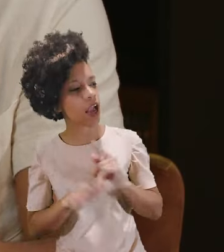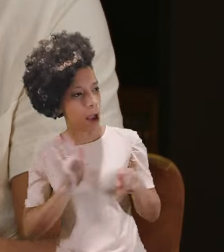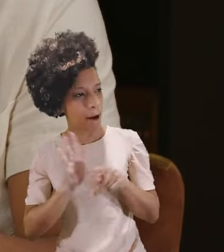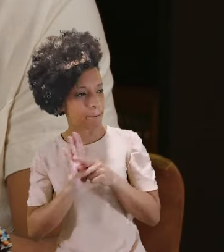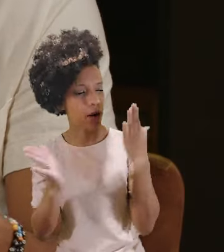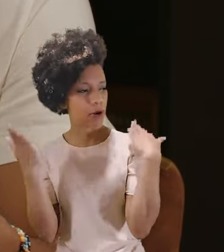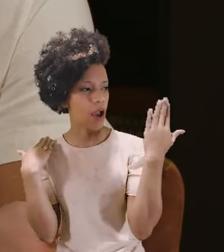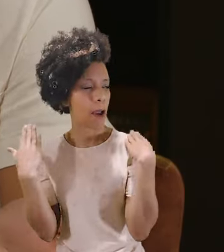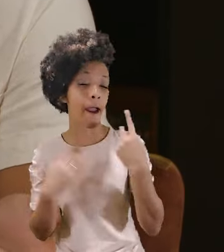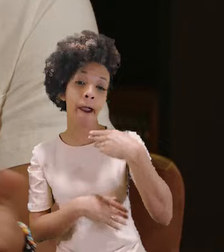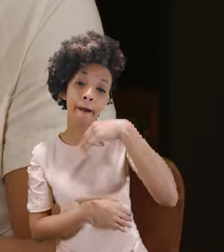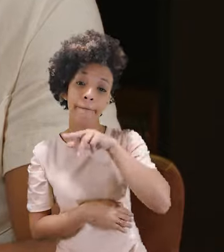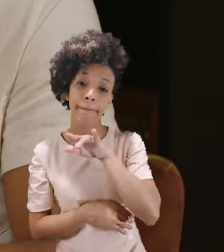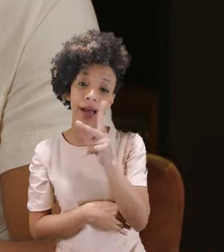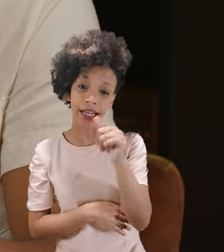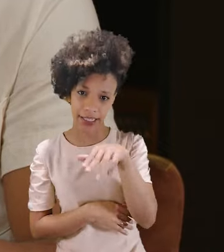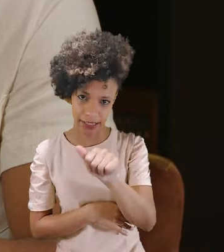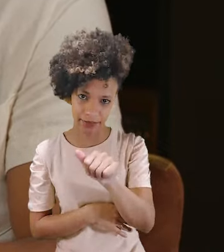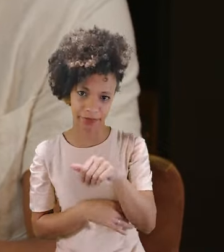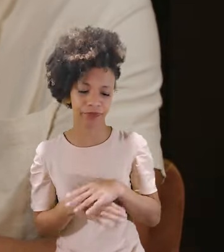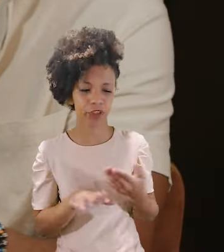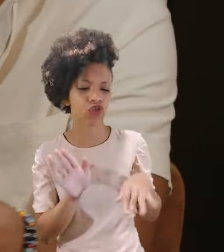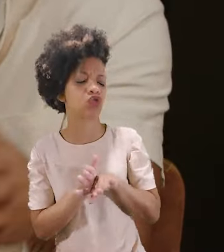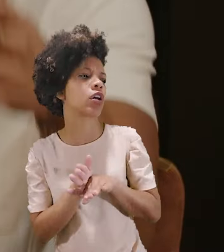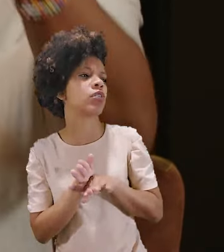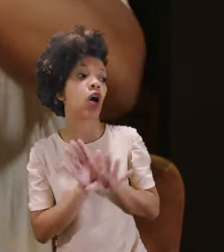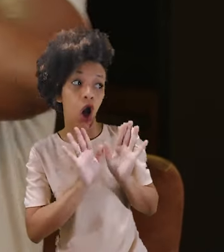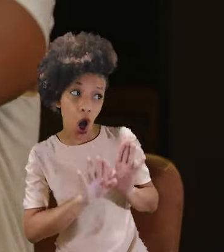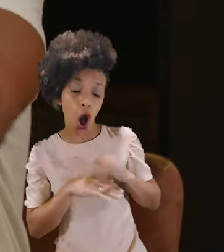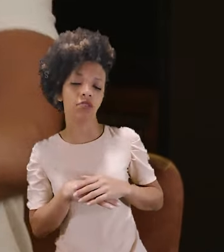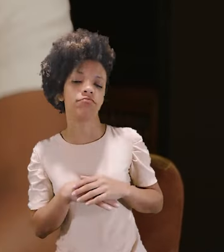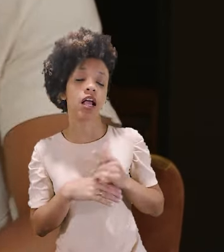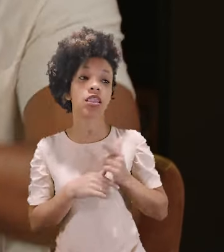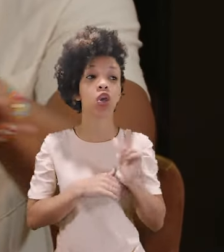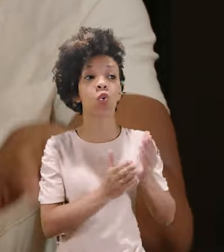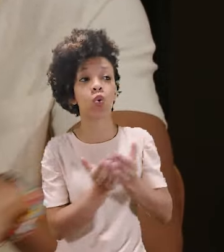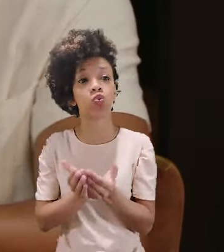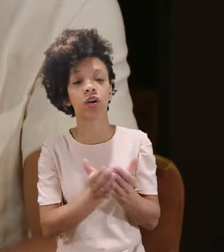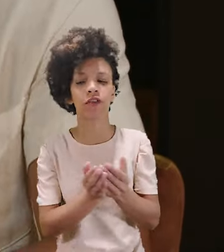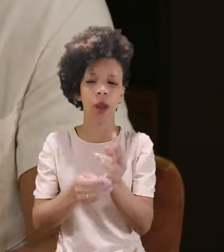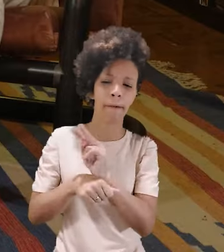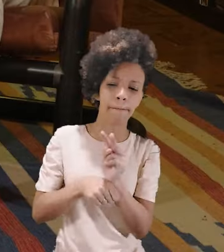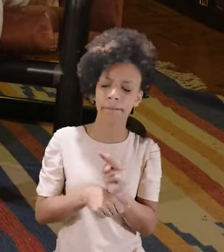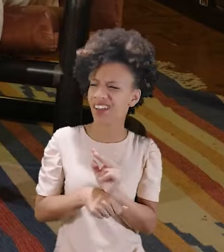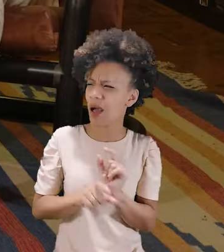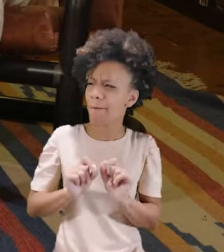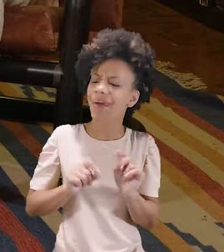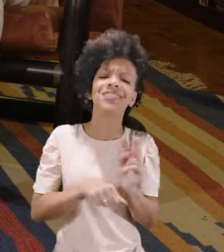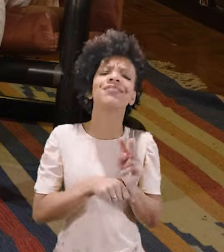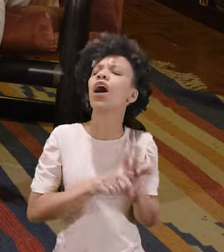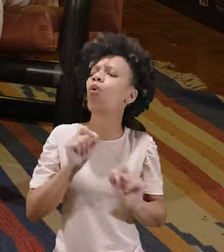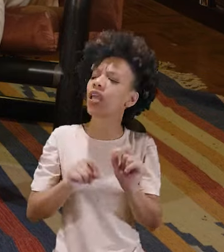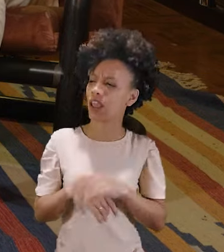tem é a própria Maria que ela pode fazer inspeções tipo assim tá chegando no posto de fazer vou entrar no trampo Aí para poder fazer uma inspeção aqui atenção